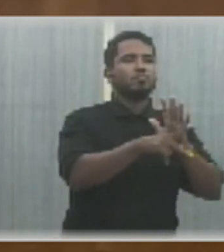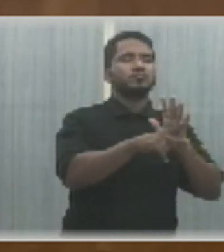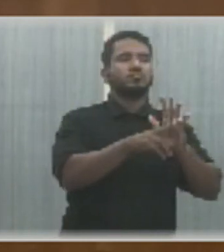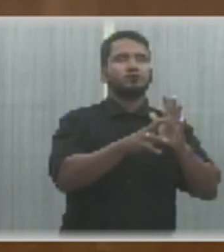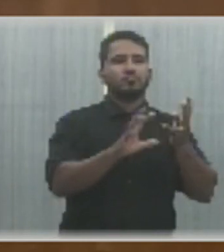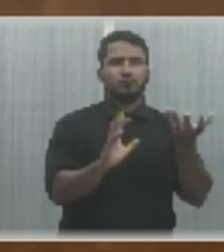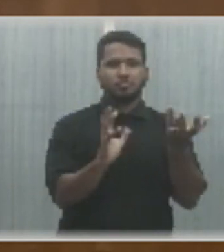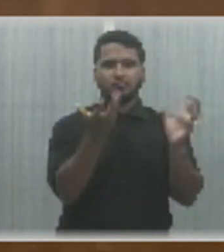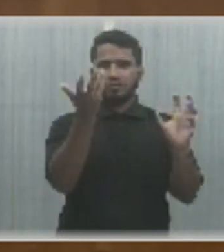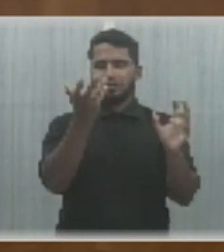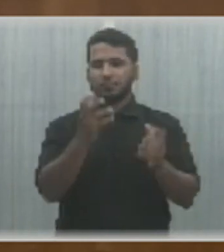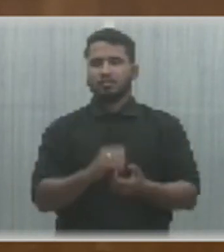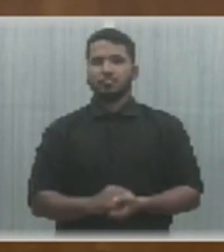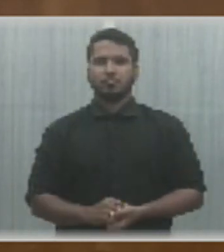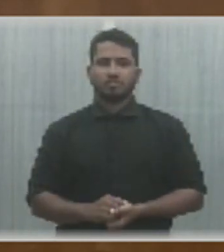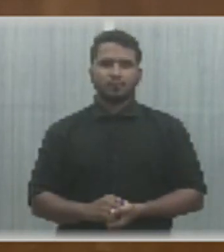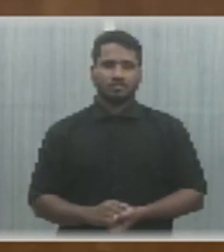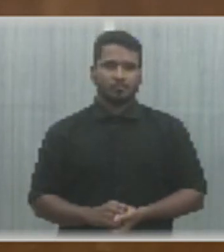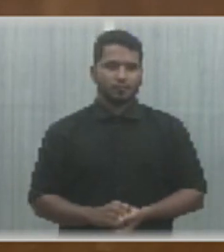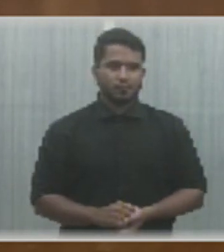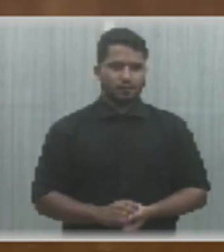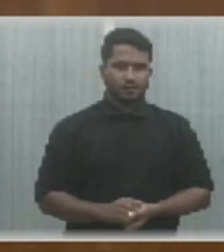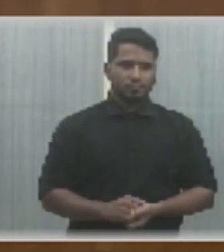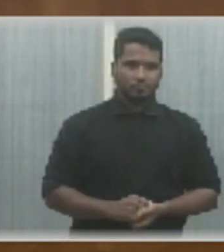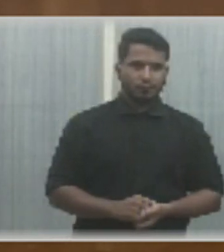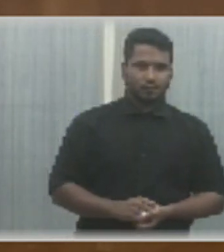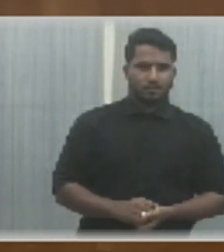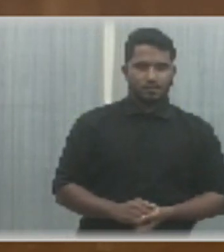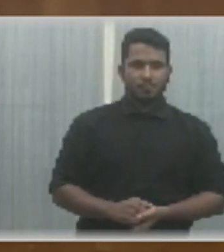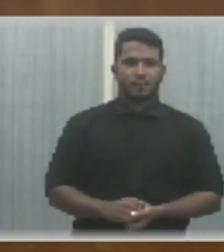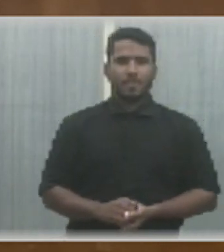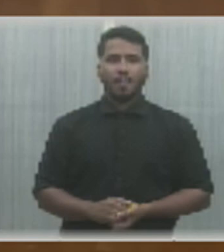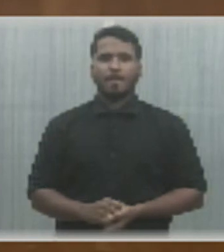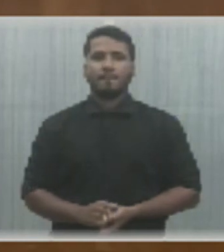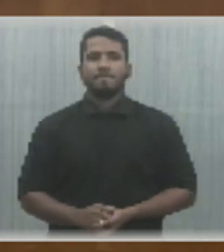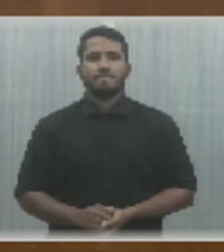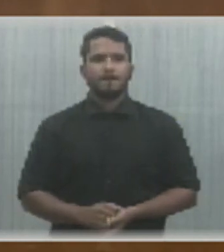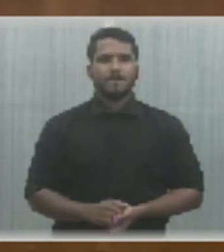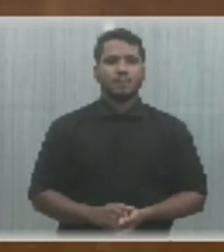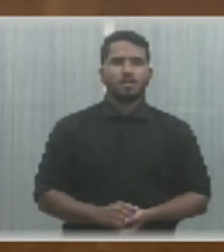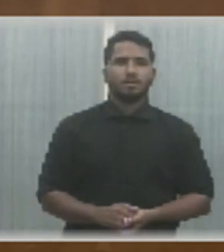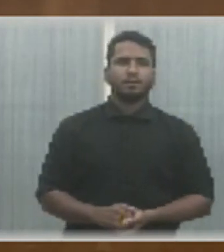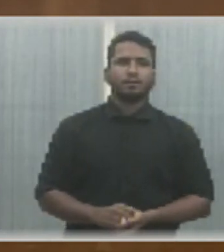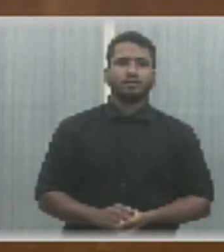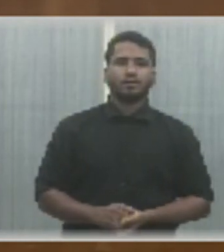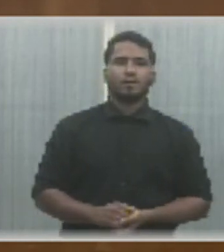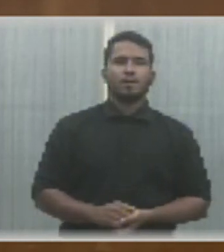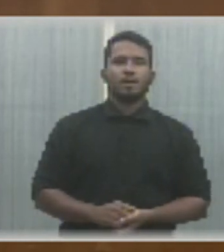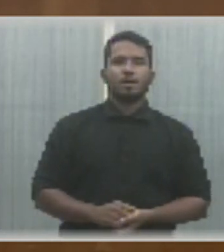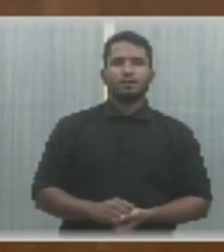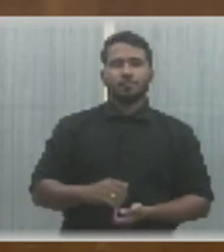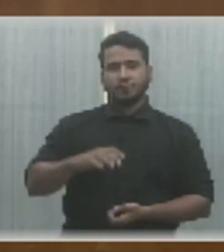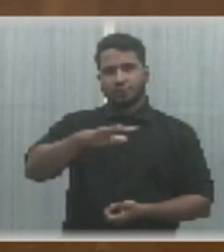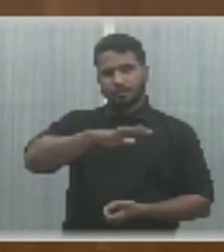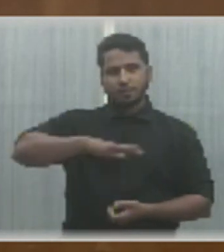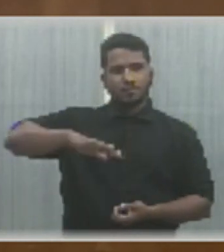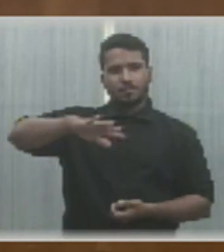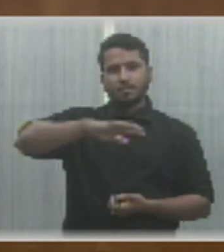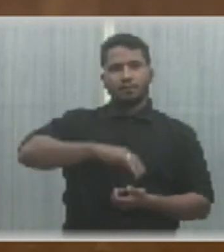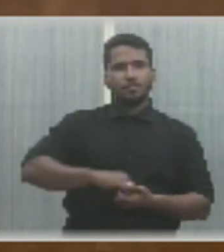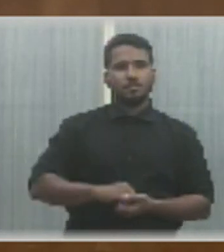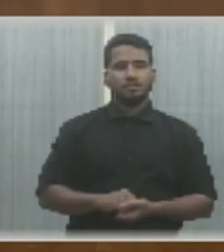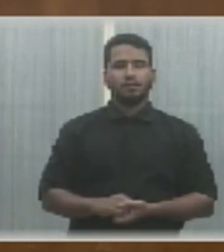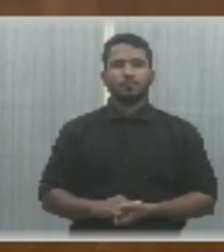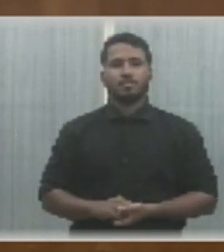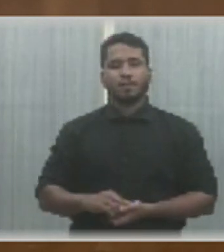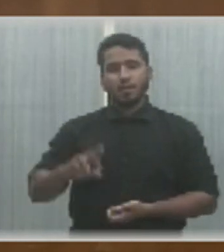inclusive as áreas de transição e a região das matas, dos babaçuais, da região.